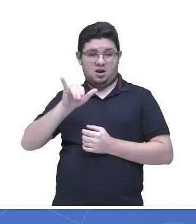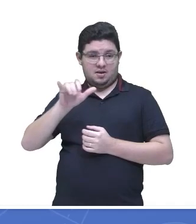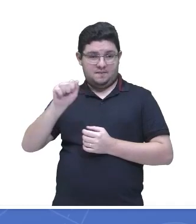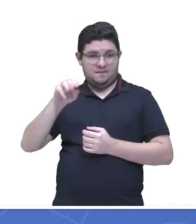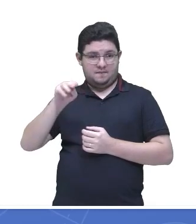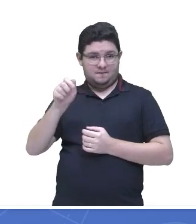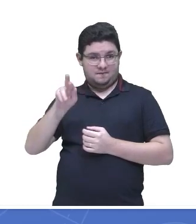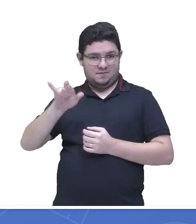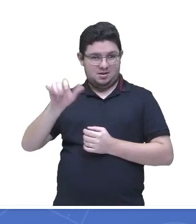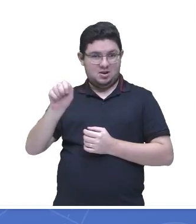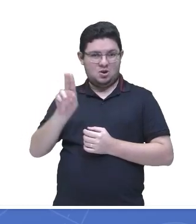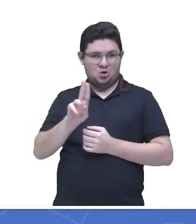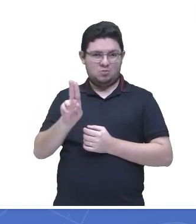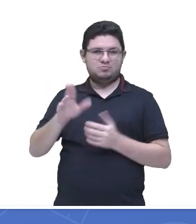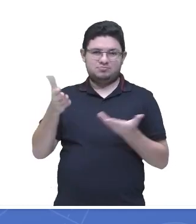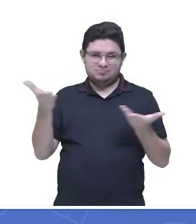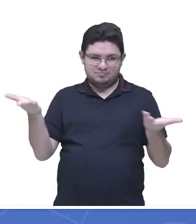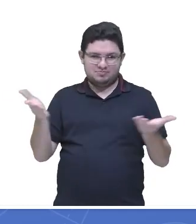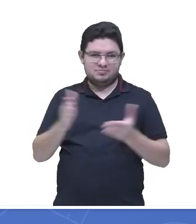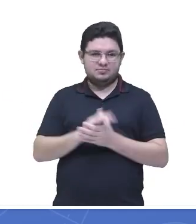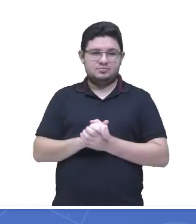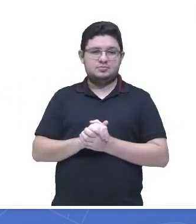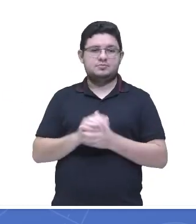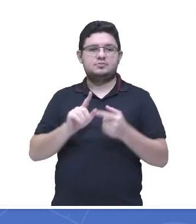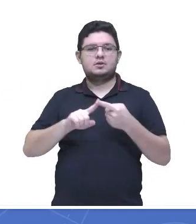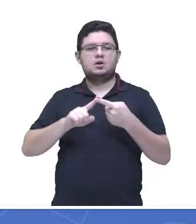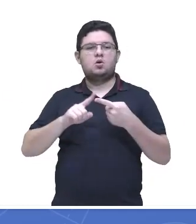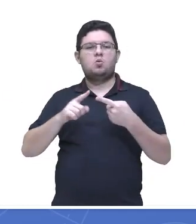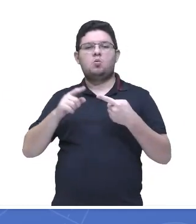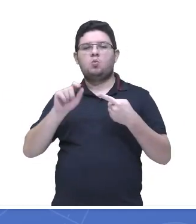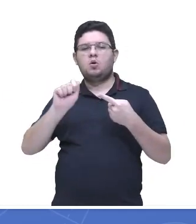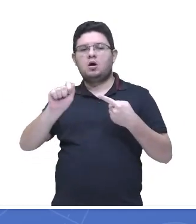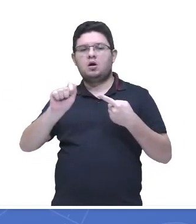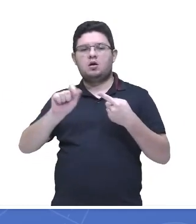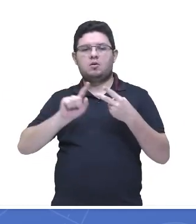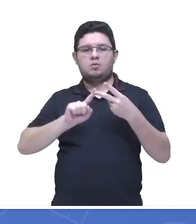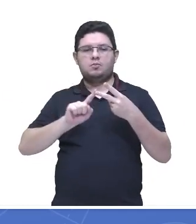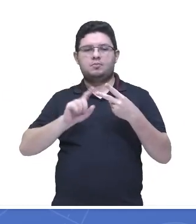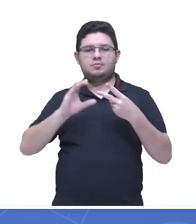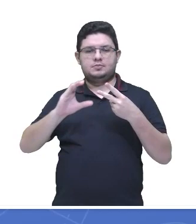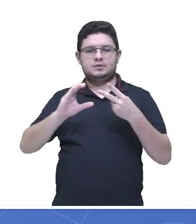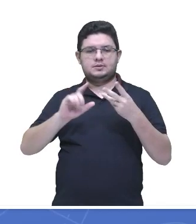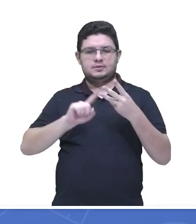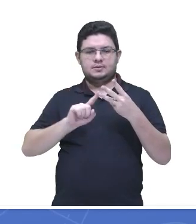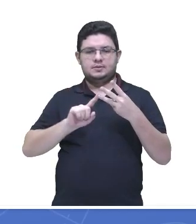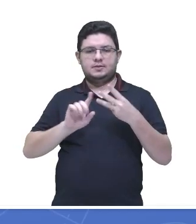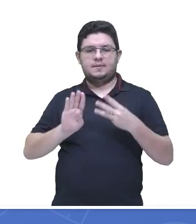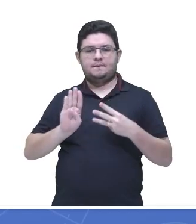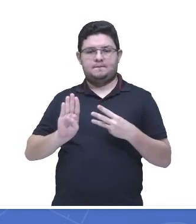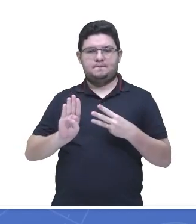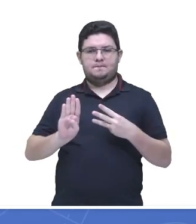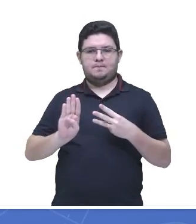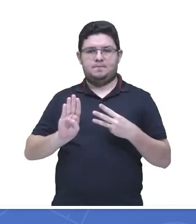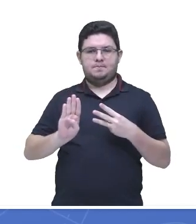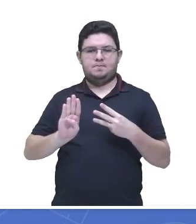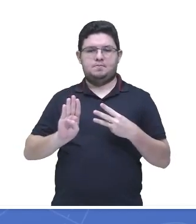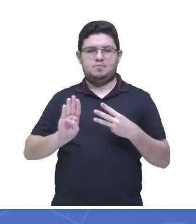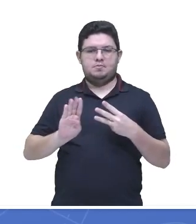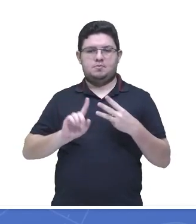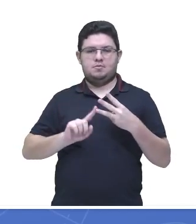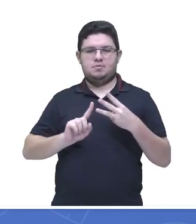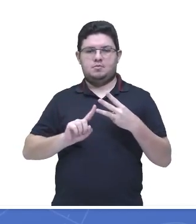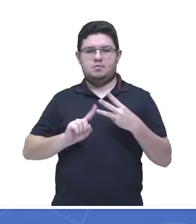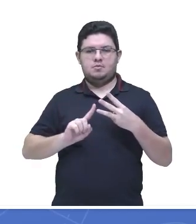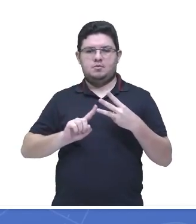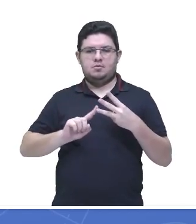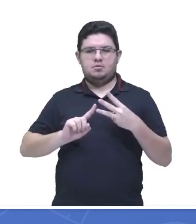disse que a number 1 é A, number 2 C e a